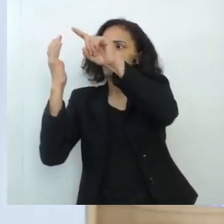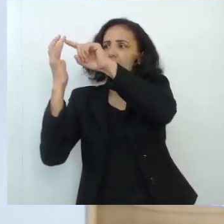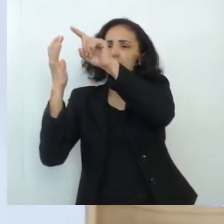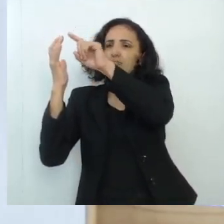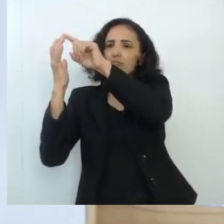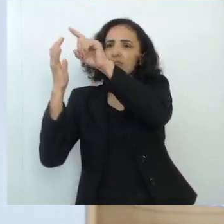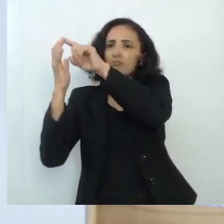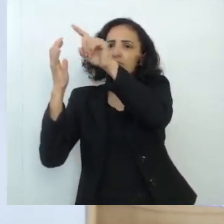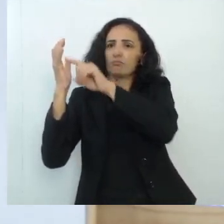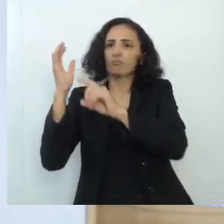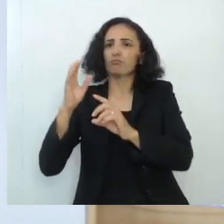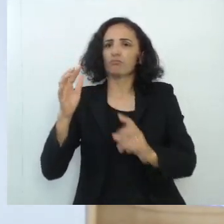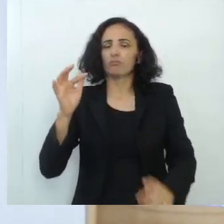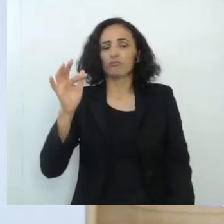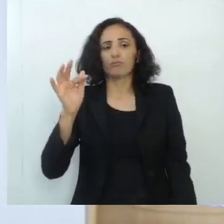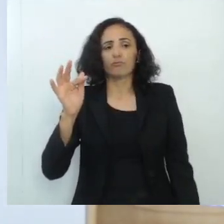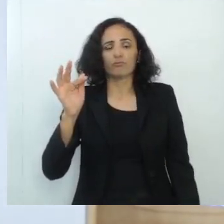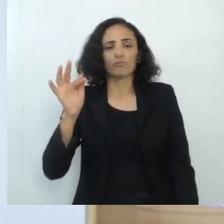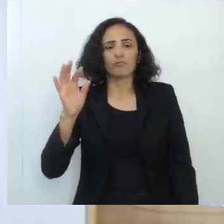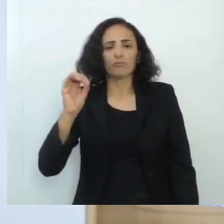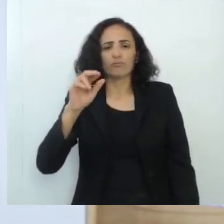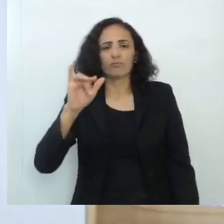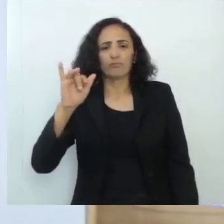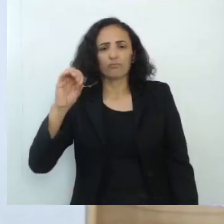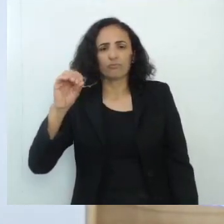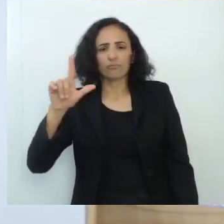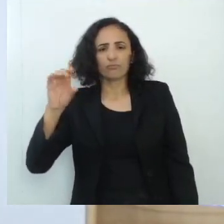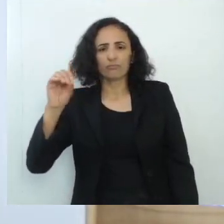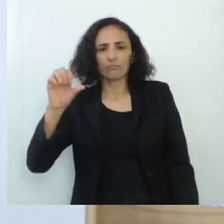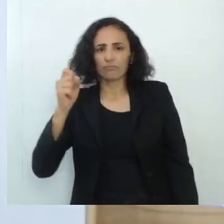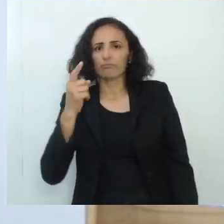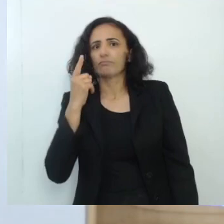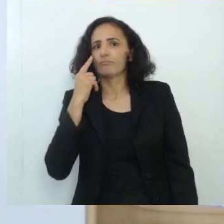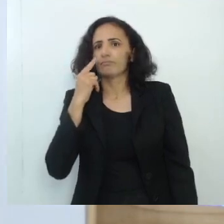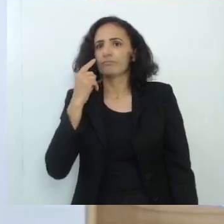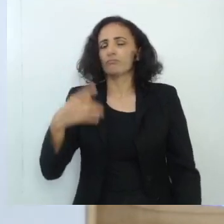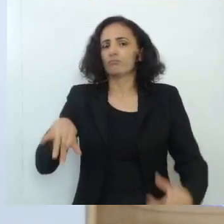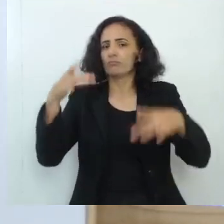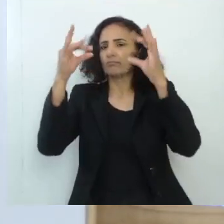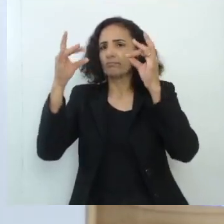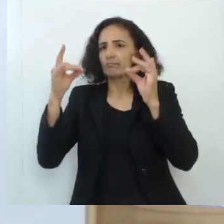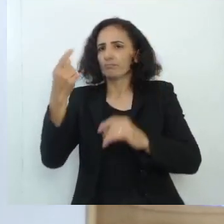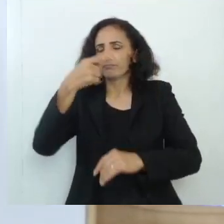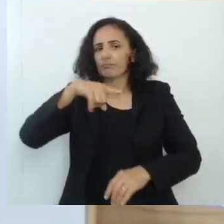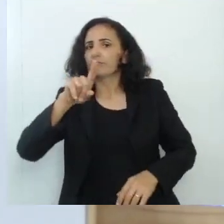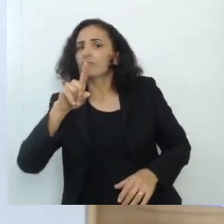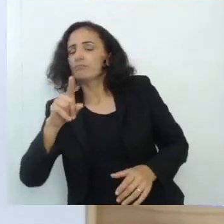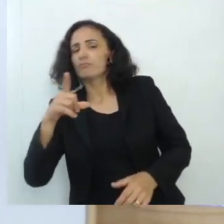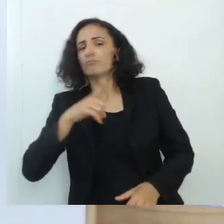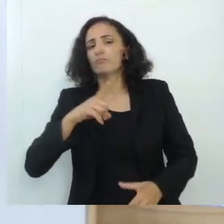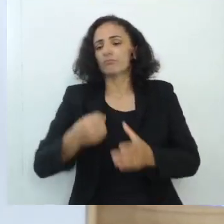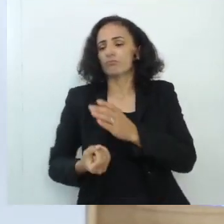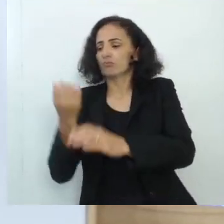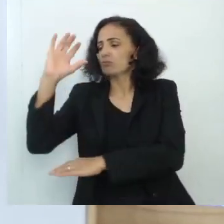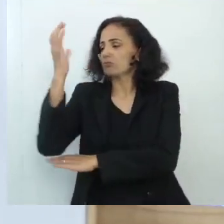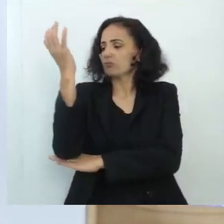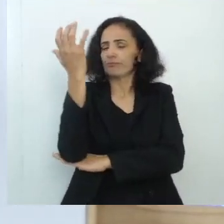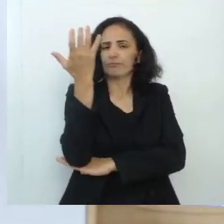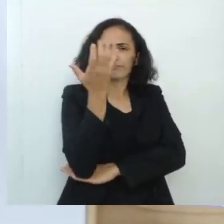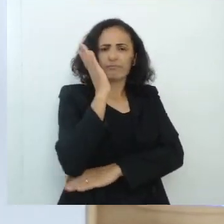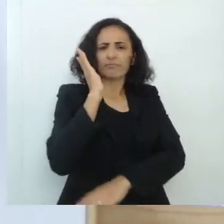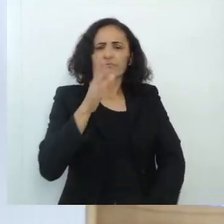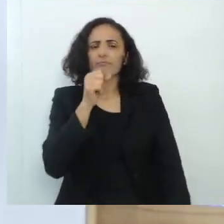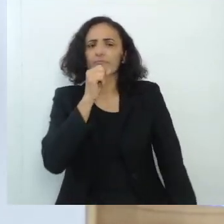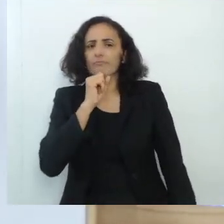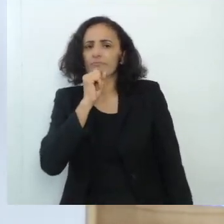folha da samambaia são os folíolos. Agora tem uma coisa que muita gente esquece. Se você tem uma samambaia adulta em casa e você está me assistindo agora, você